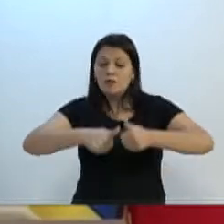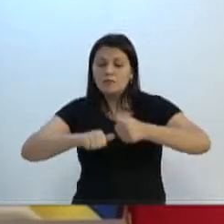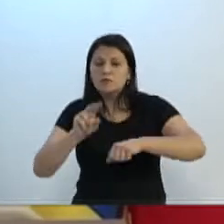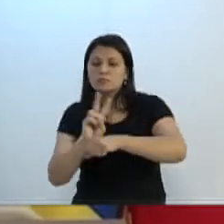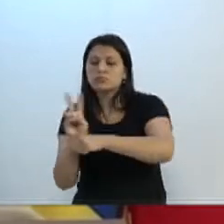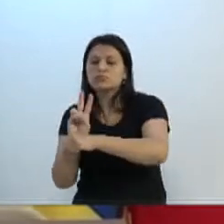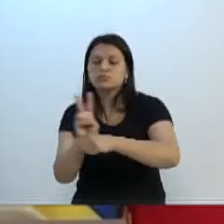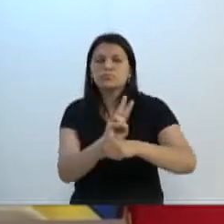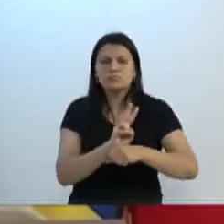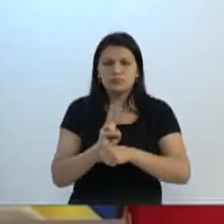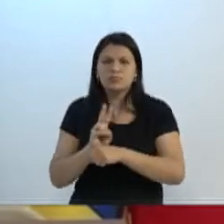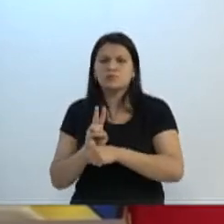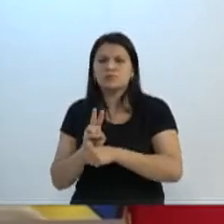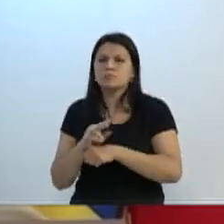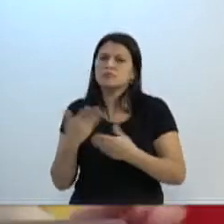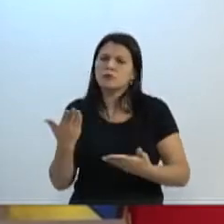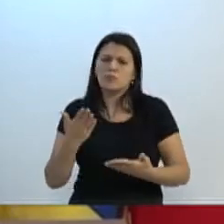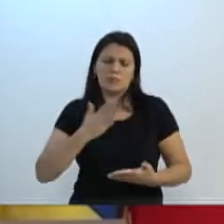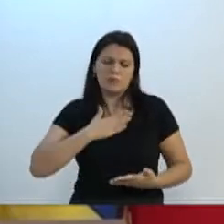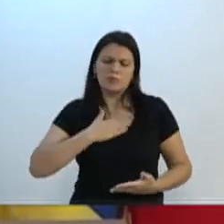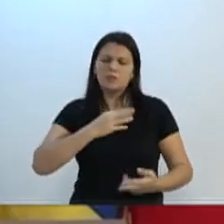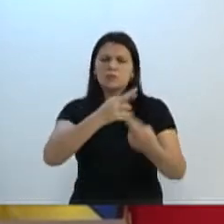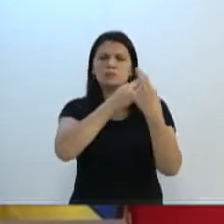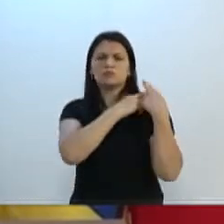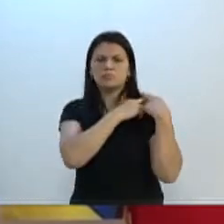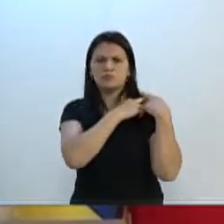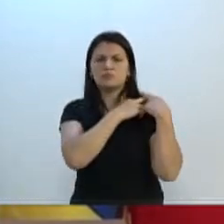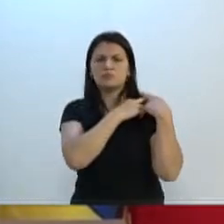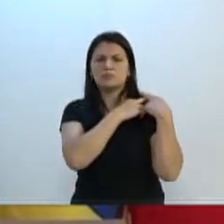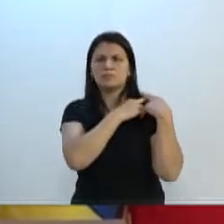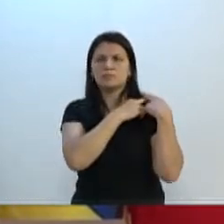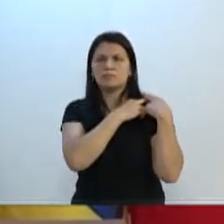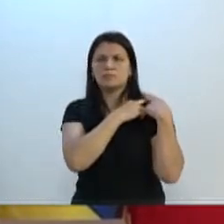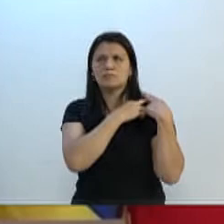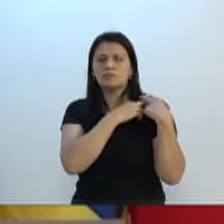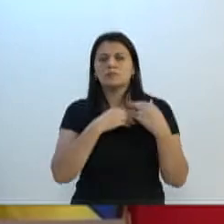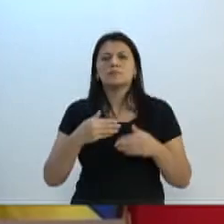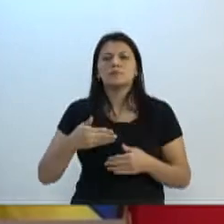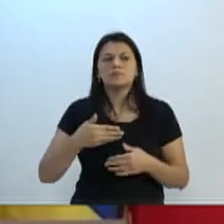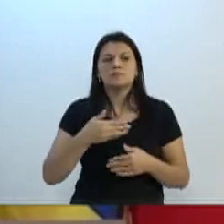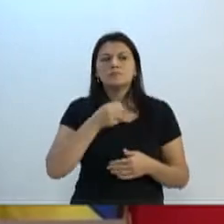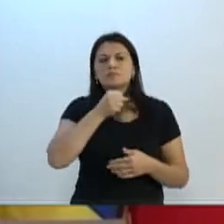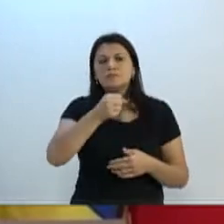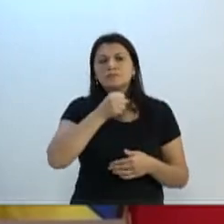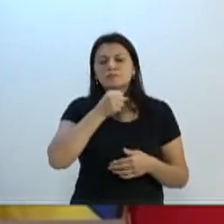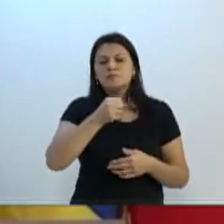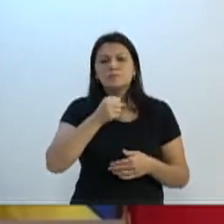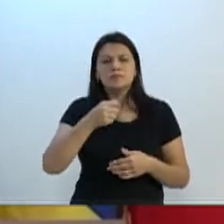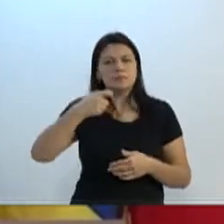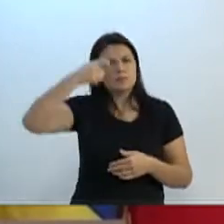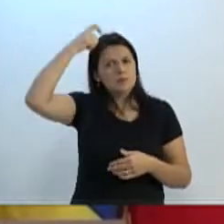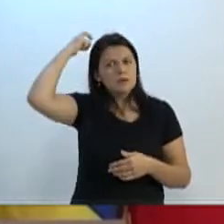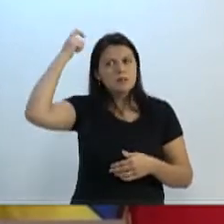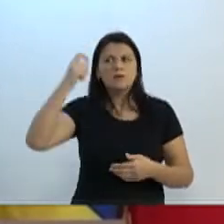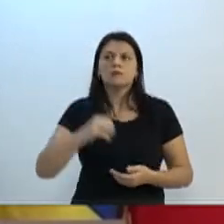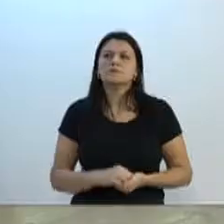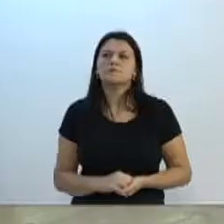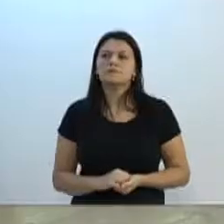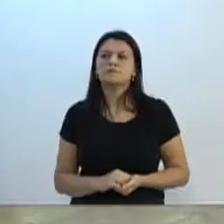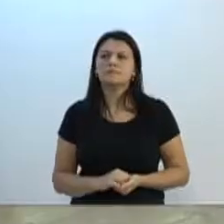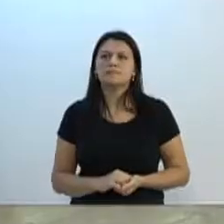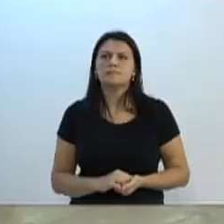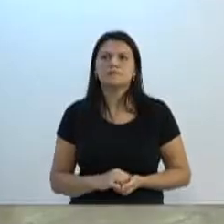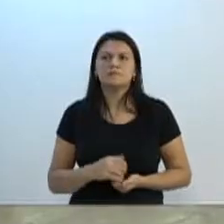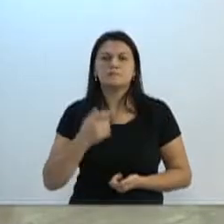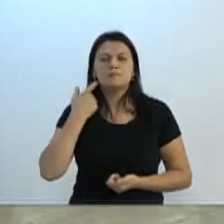Então, cumpri nada mais do que o meu papel. Nesse mesmo sentido, quero trazer um outro assunto. Uma parte ao vereador Adriano. Vereador Bruno, queria